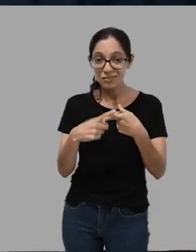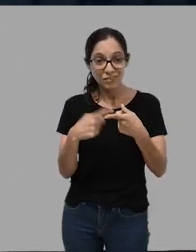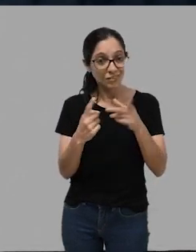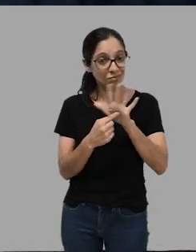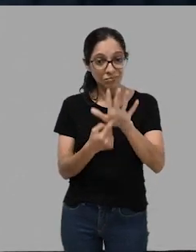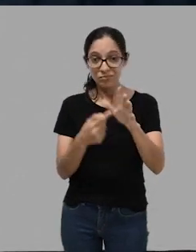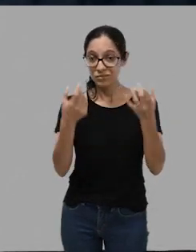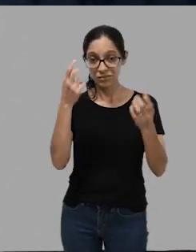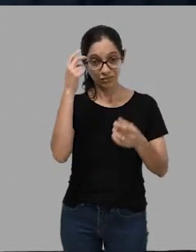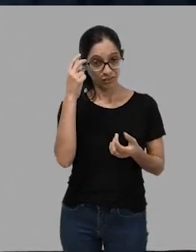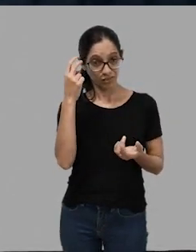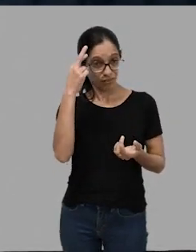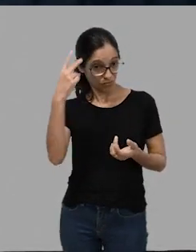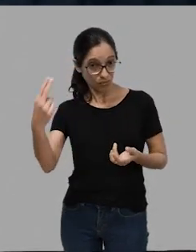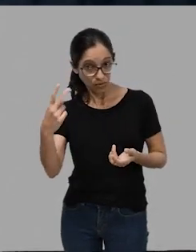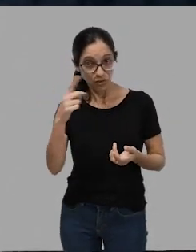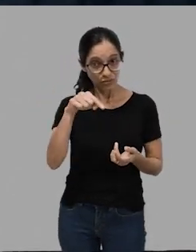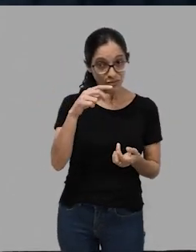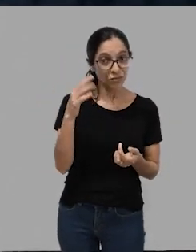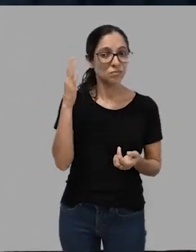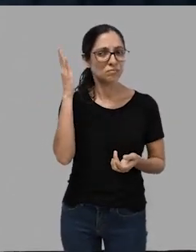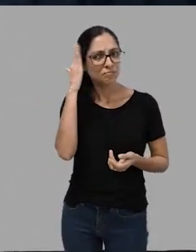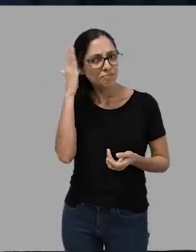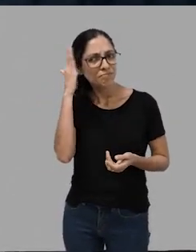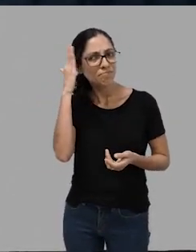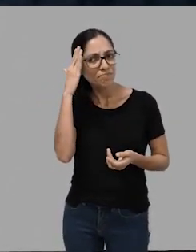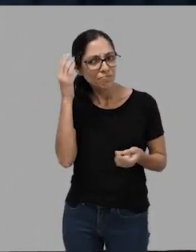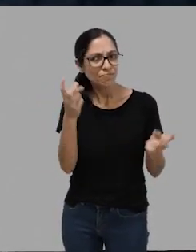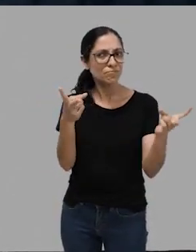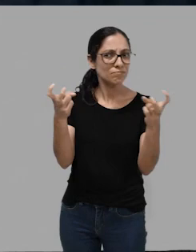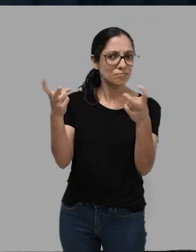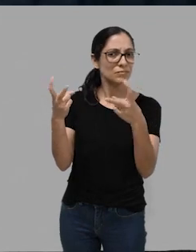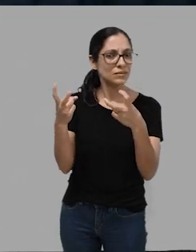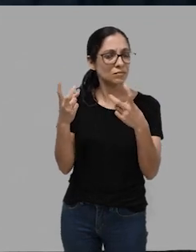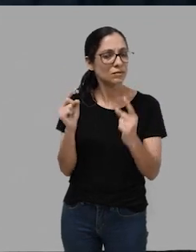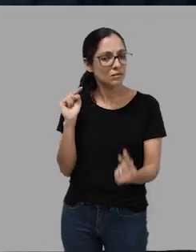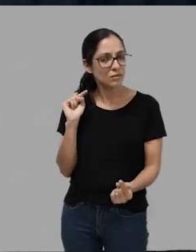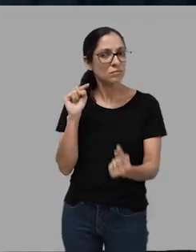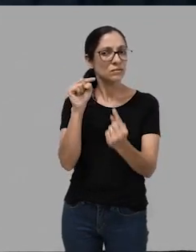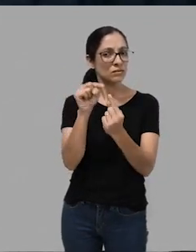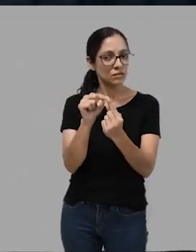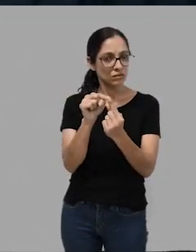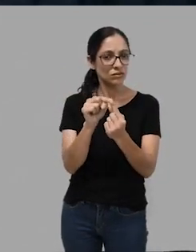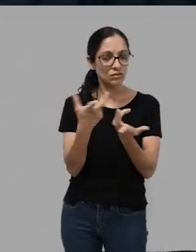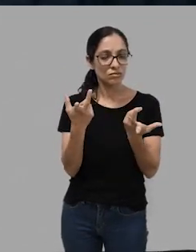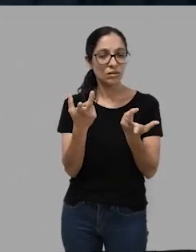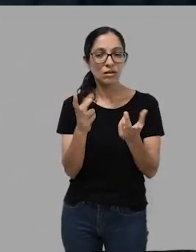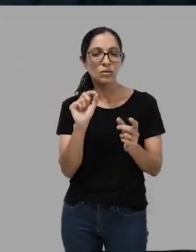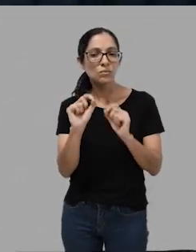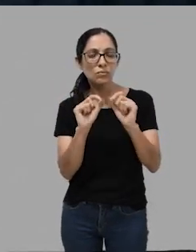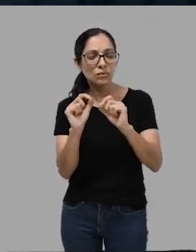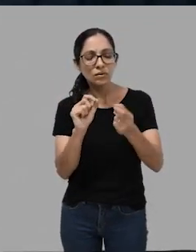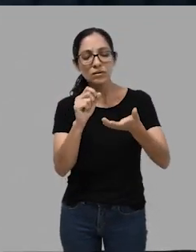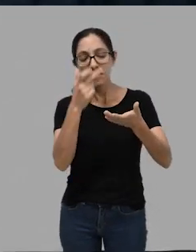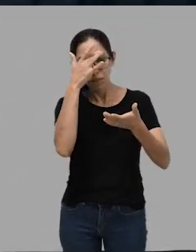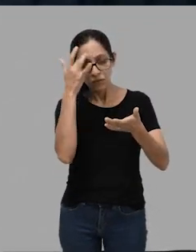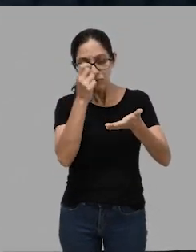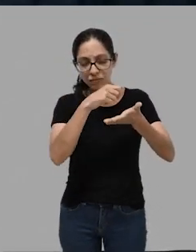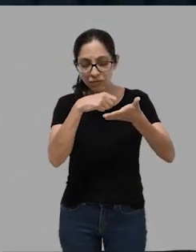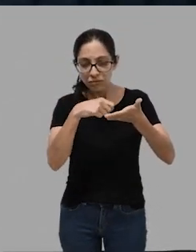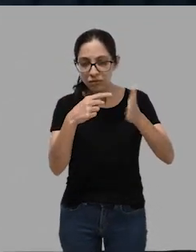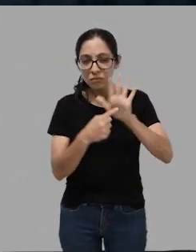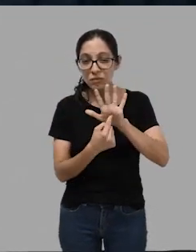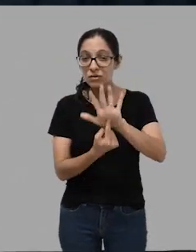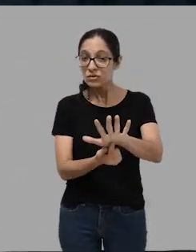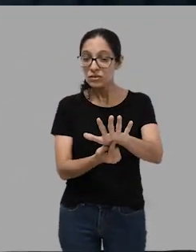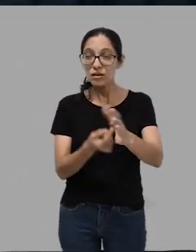as histórias a pessoa vai conhecendo vai absorvendo o objetivo central do eu lírico né que que ele tá querendo que as